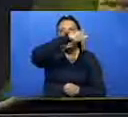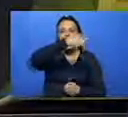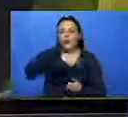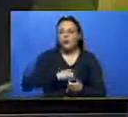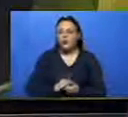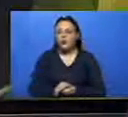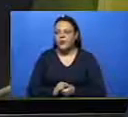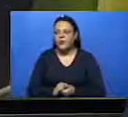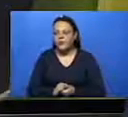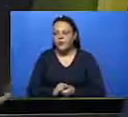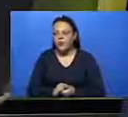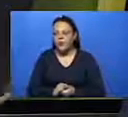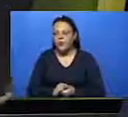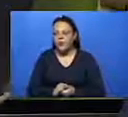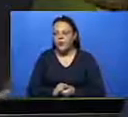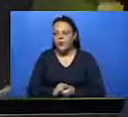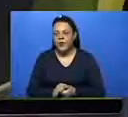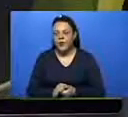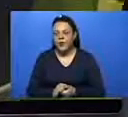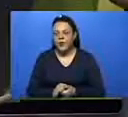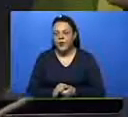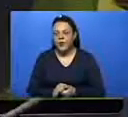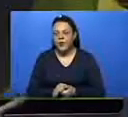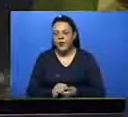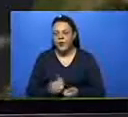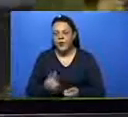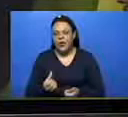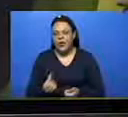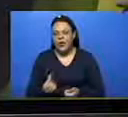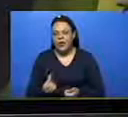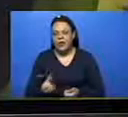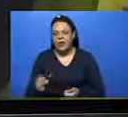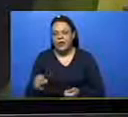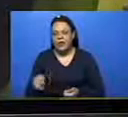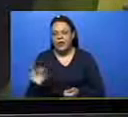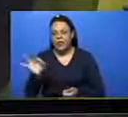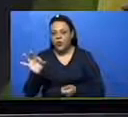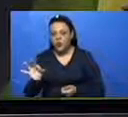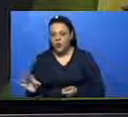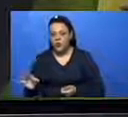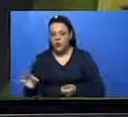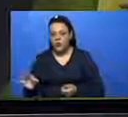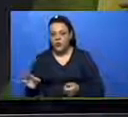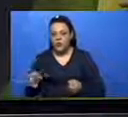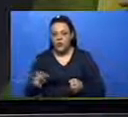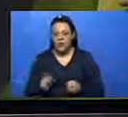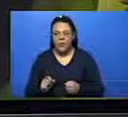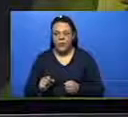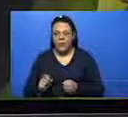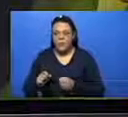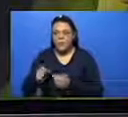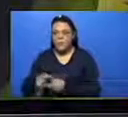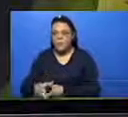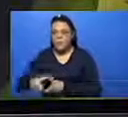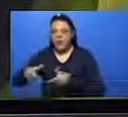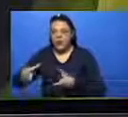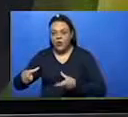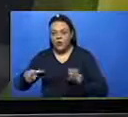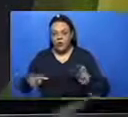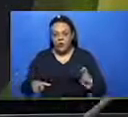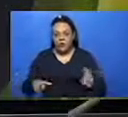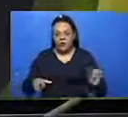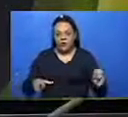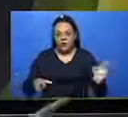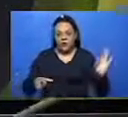maior que a nossa metade, 50%. Por isso ele vai pegar a nossa metade